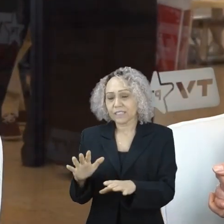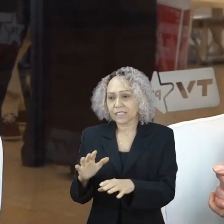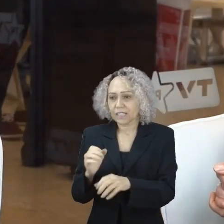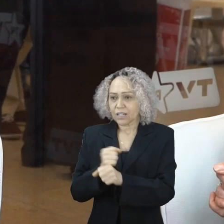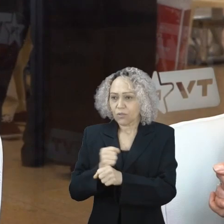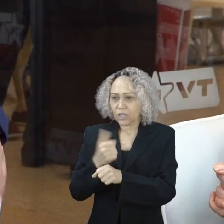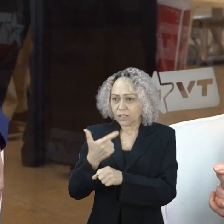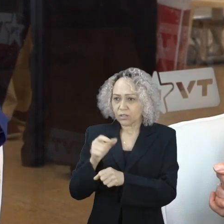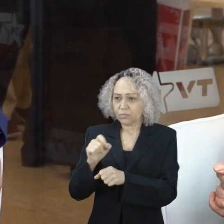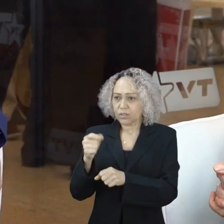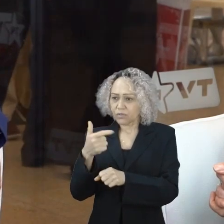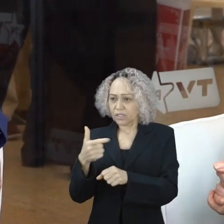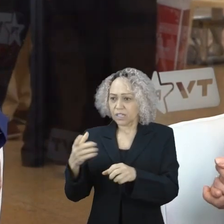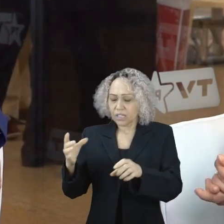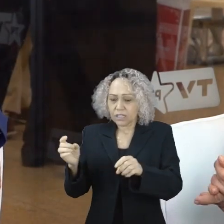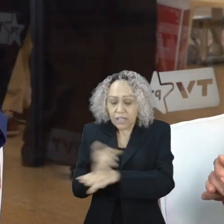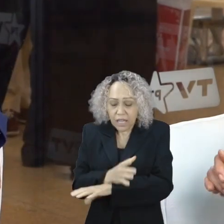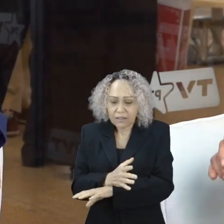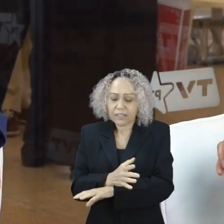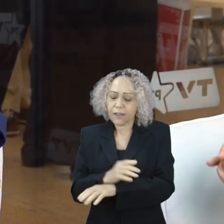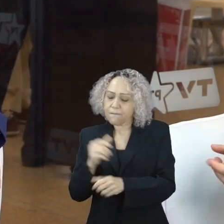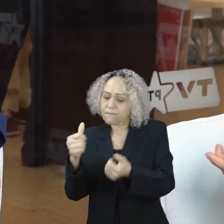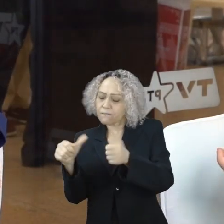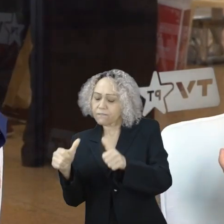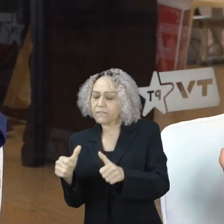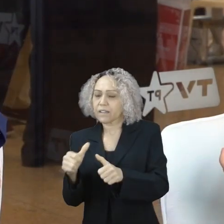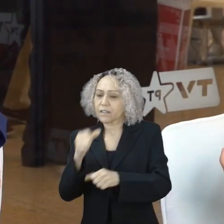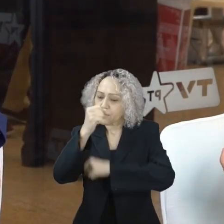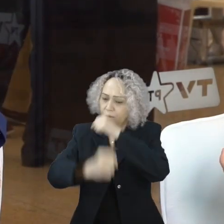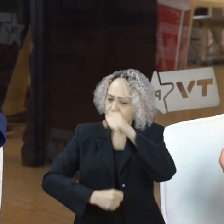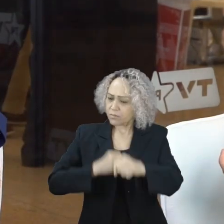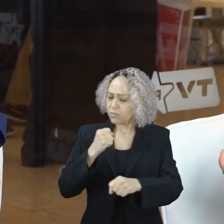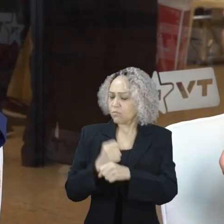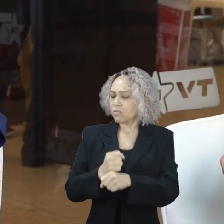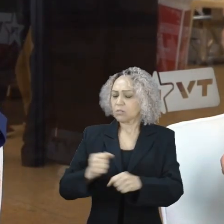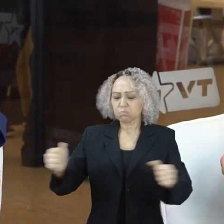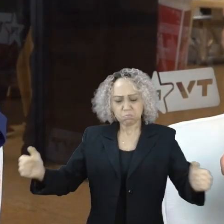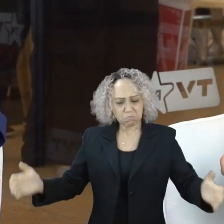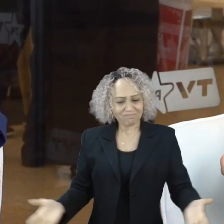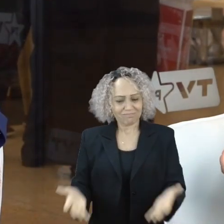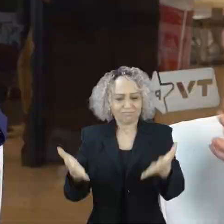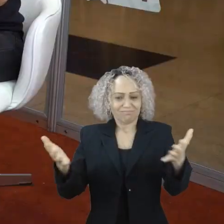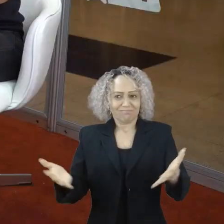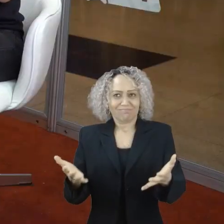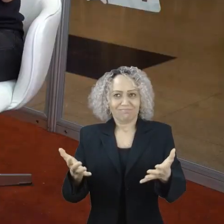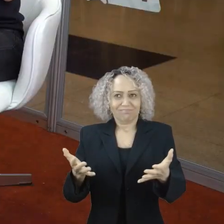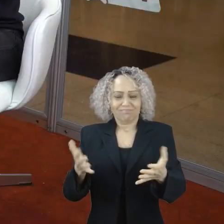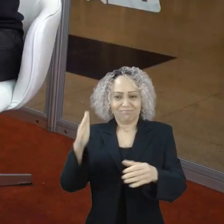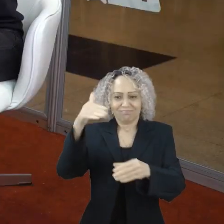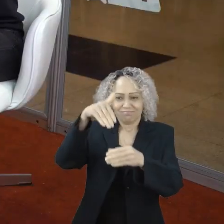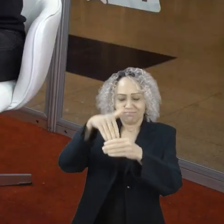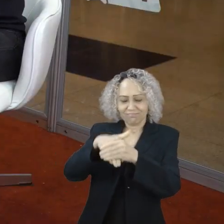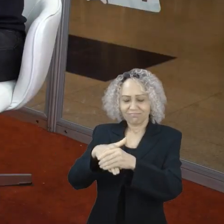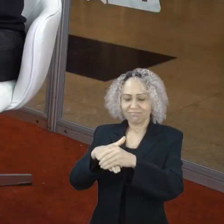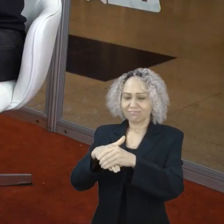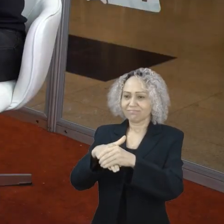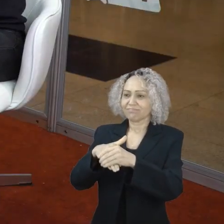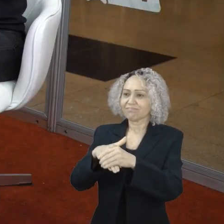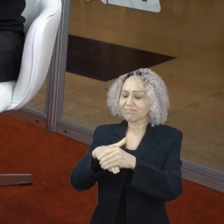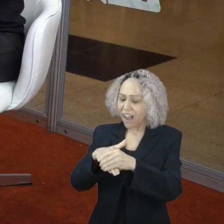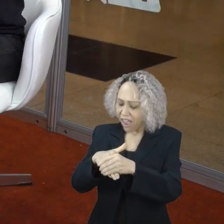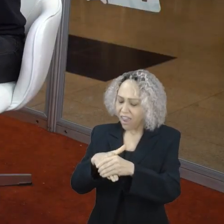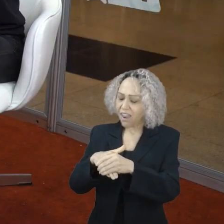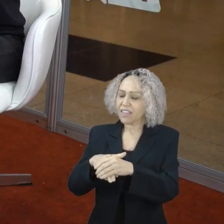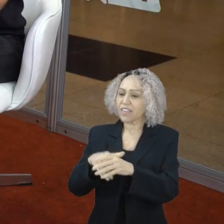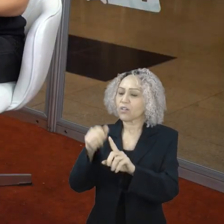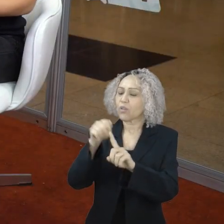vem já começa o ano embalado rumo à eleição no mês de outubro. Só para finalizar, como não pode deixar de